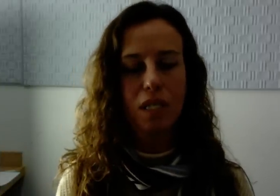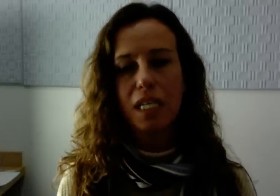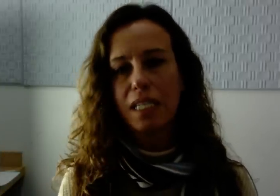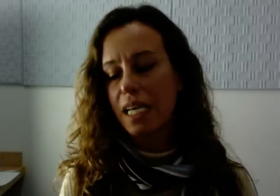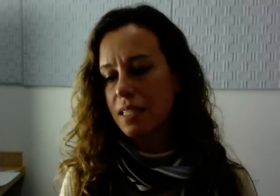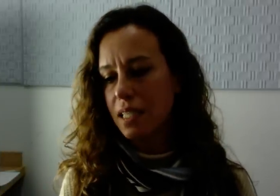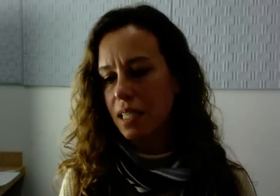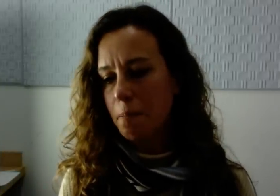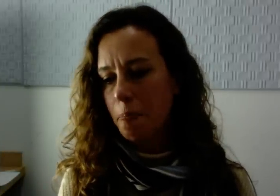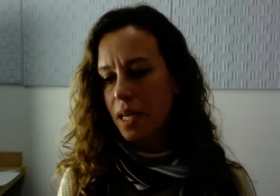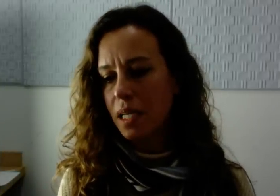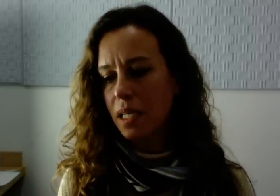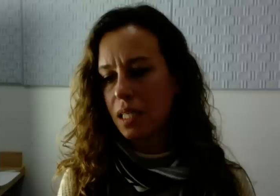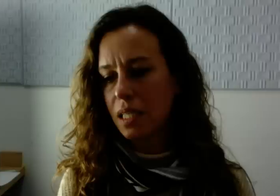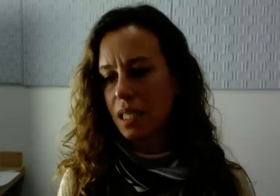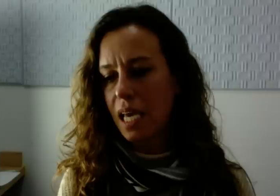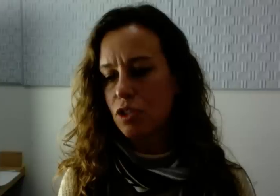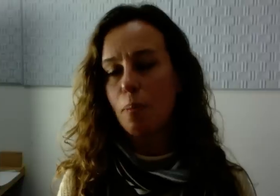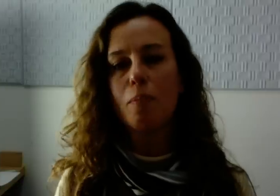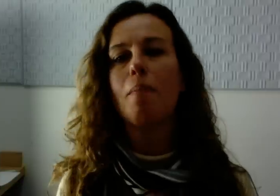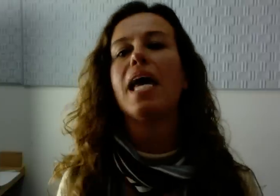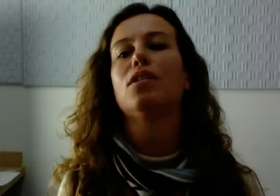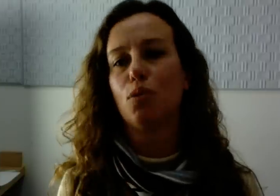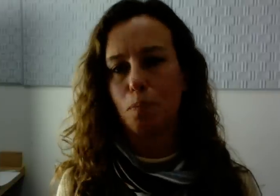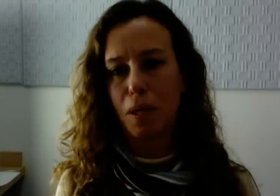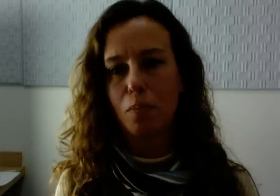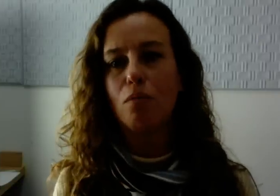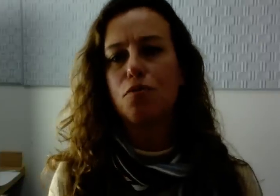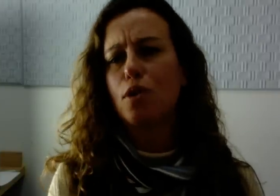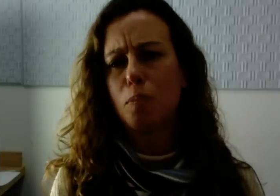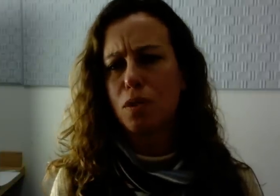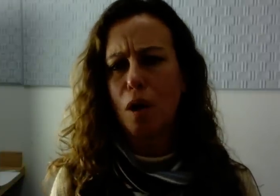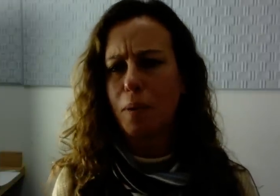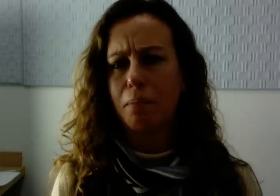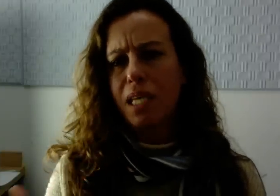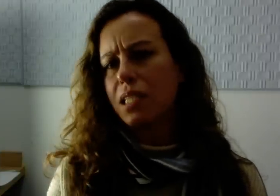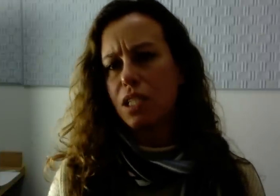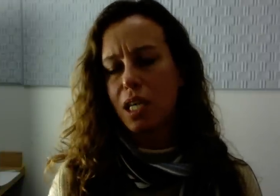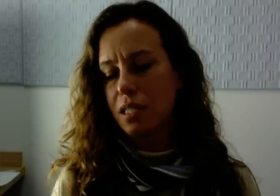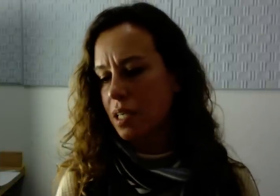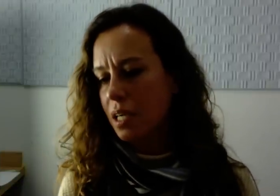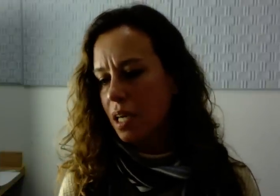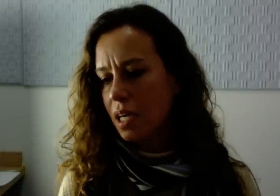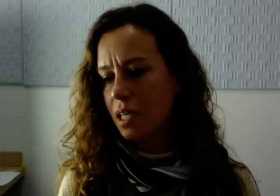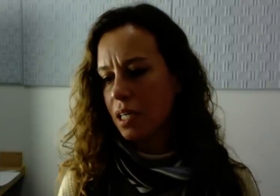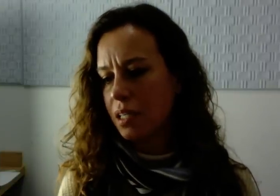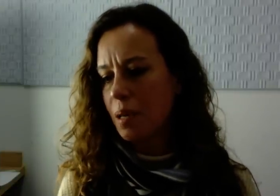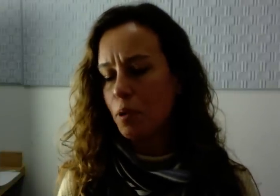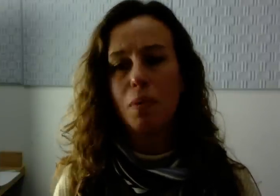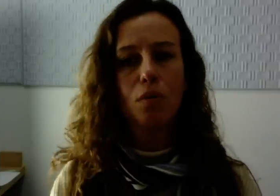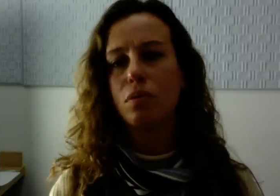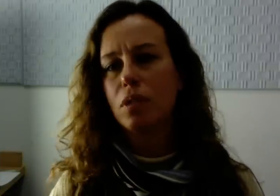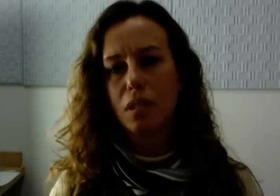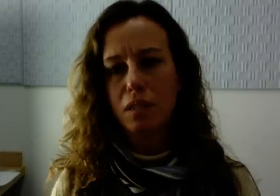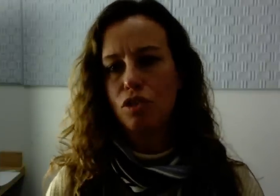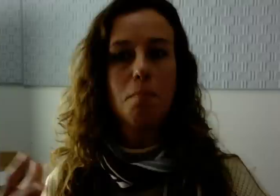aquilo né se eh é só pelo meu mérito pelo meu esforço pessoal pela minha inteligência eh né